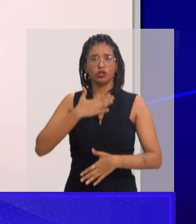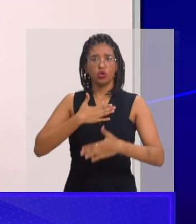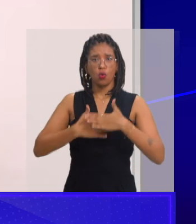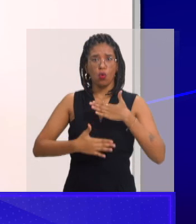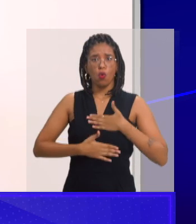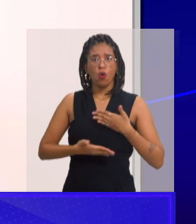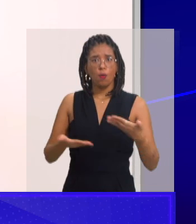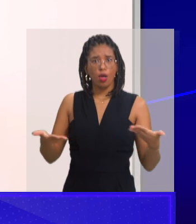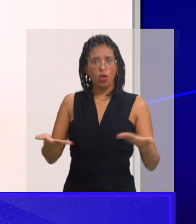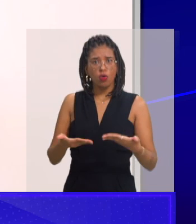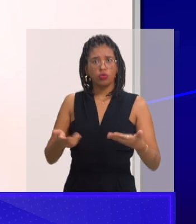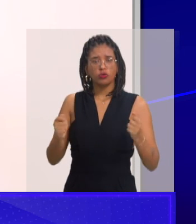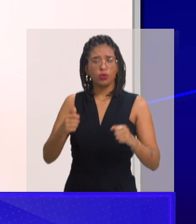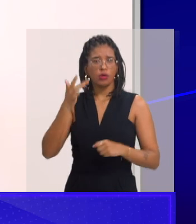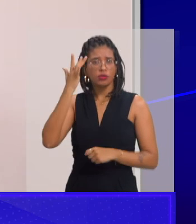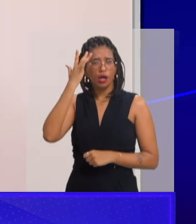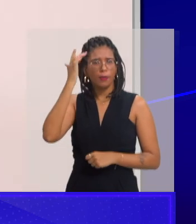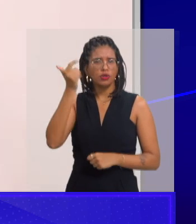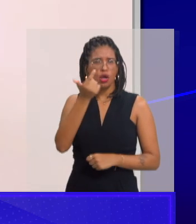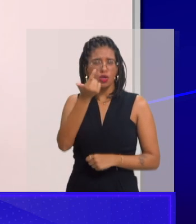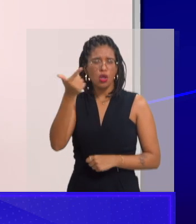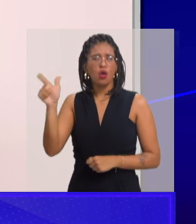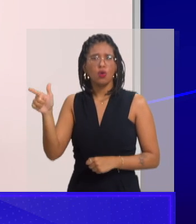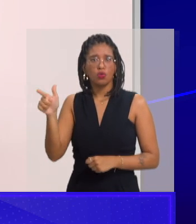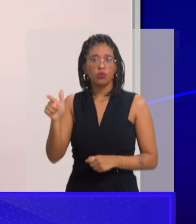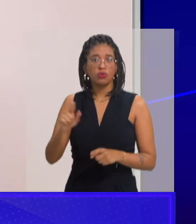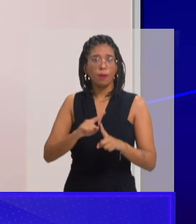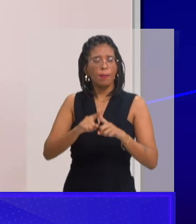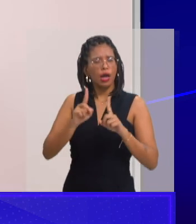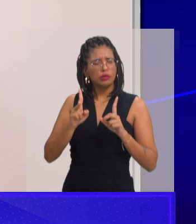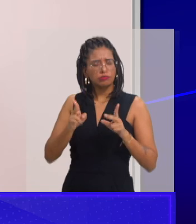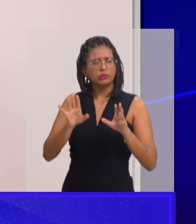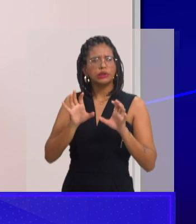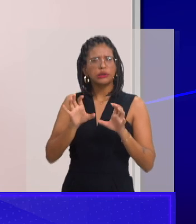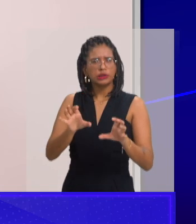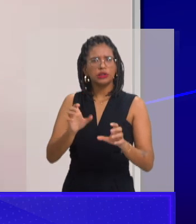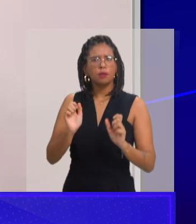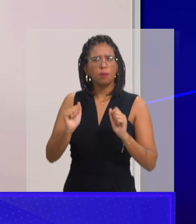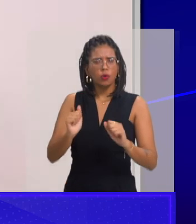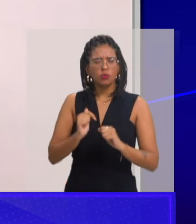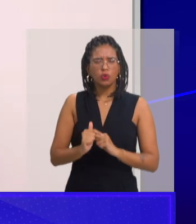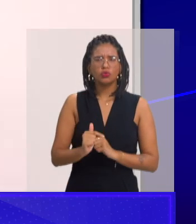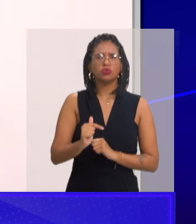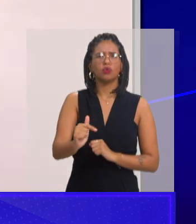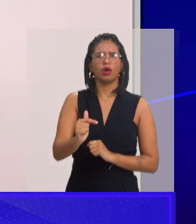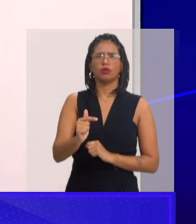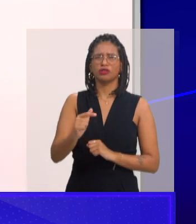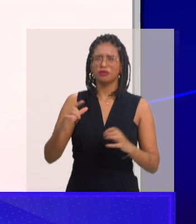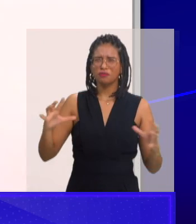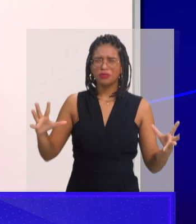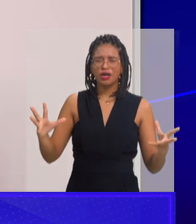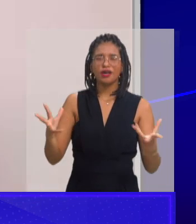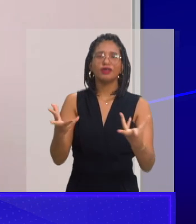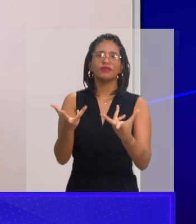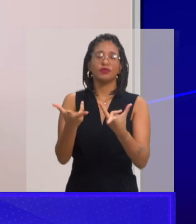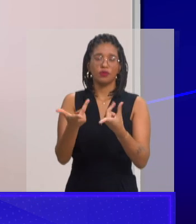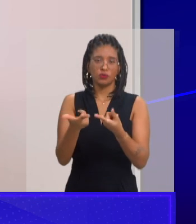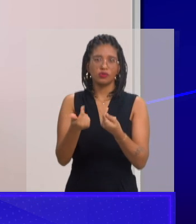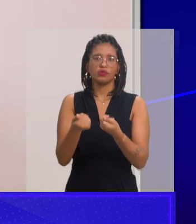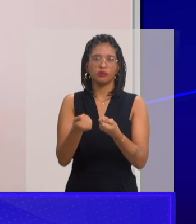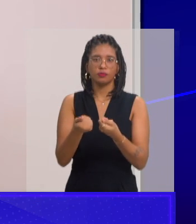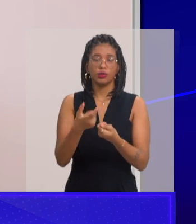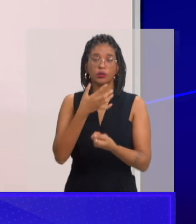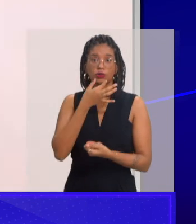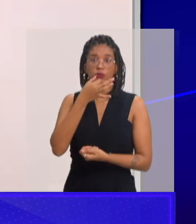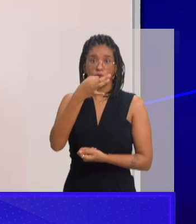corpo hoje é uma coisa, mas amanhã pode ser outra. Mas que mesmo assim ainda pode ser plena, que pode ser grande, que pode